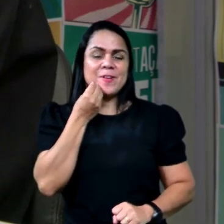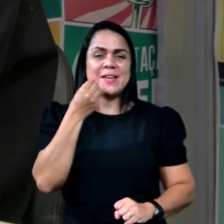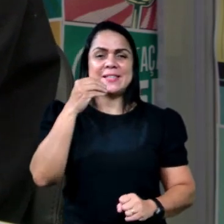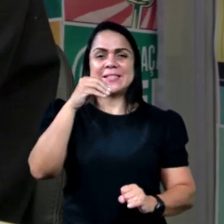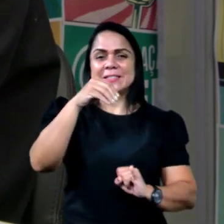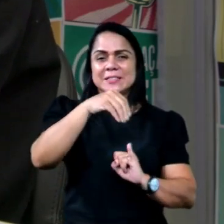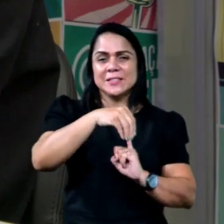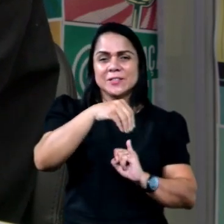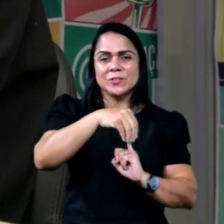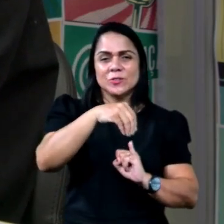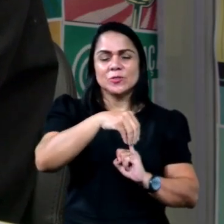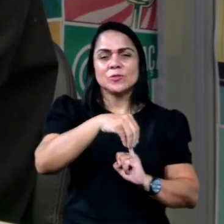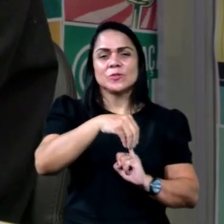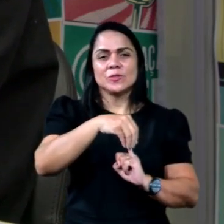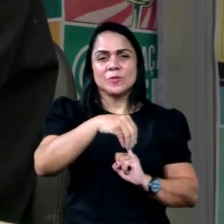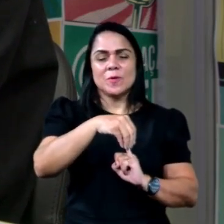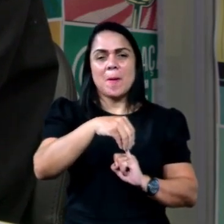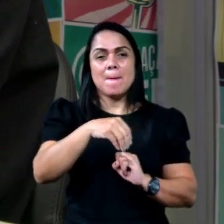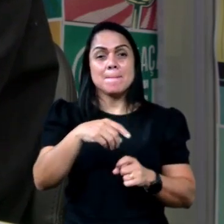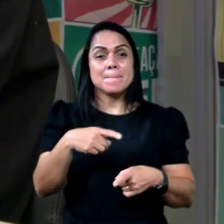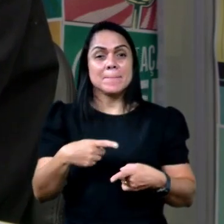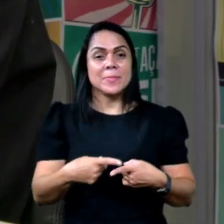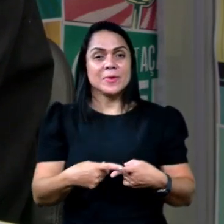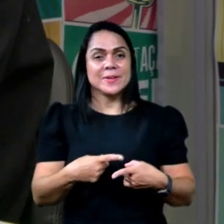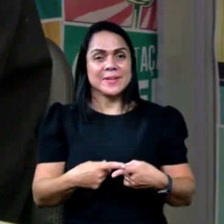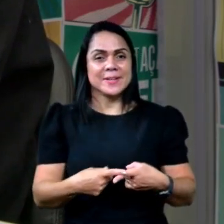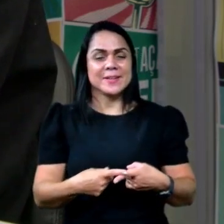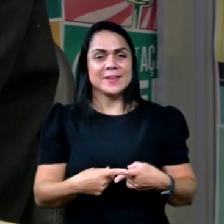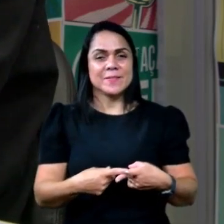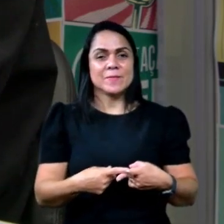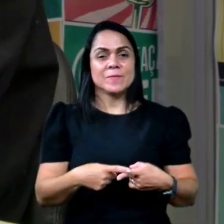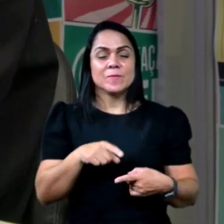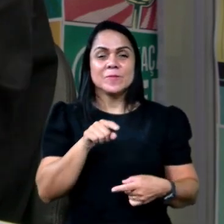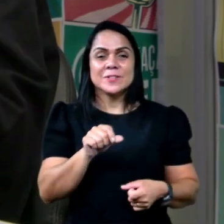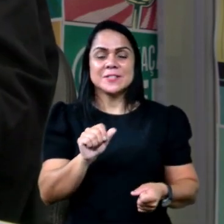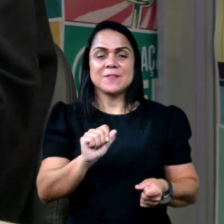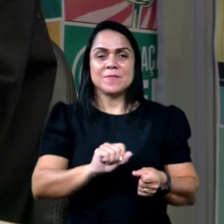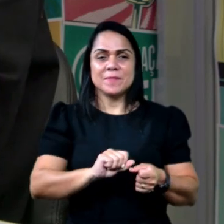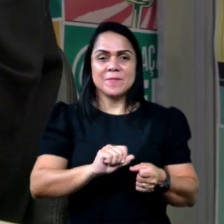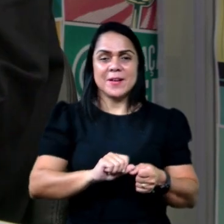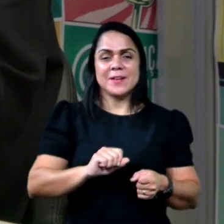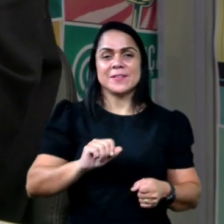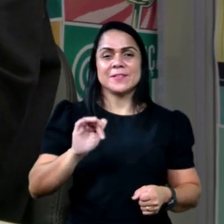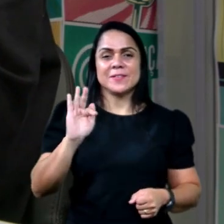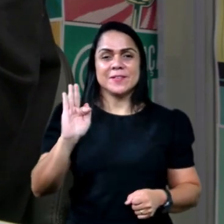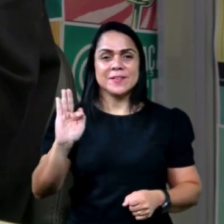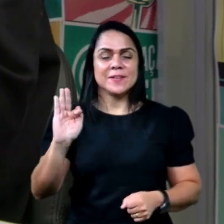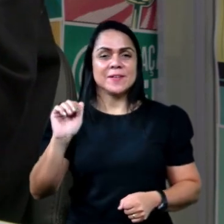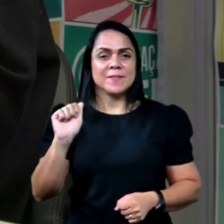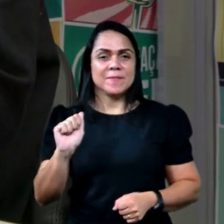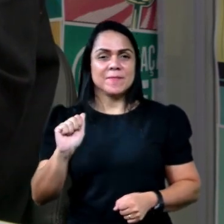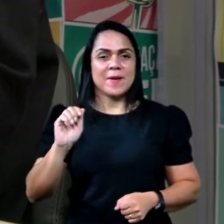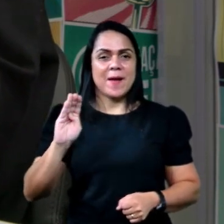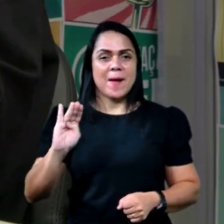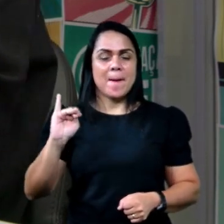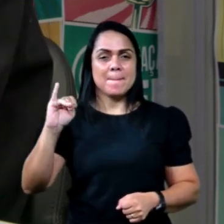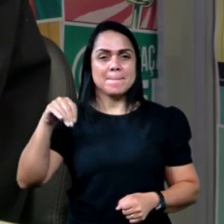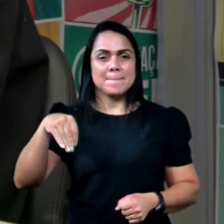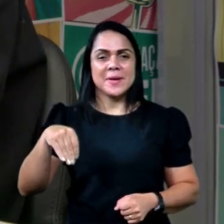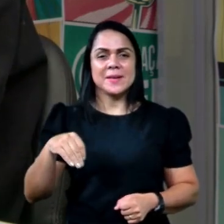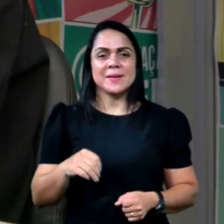Ele pode passar batido, mas ele pode passar com você fazendo Fabim, com você participando